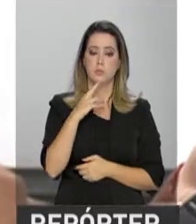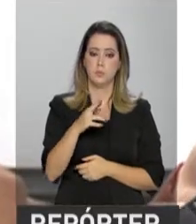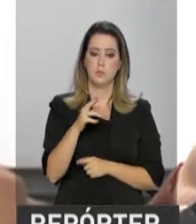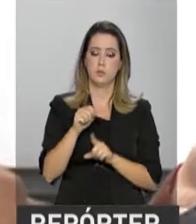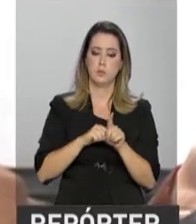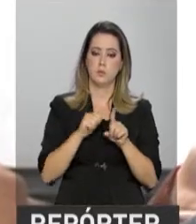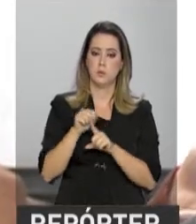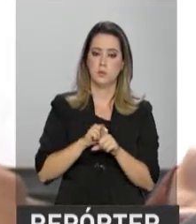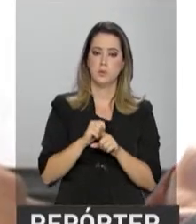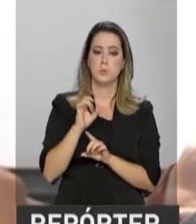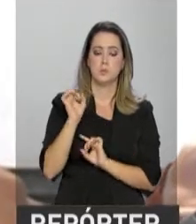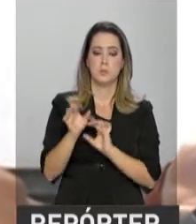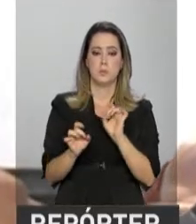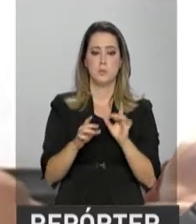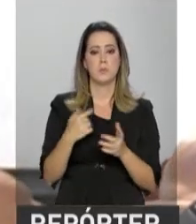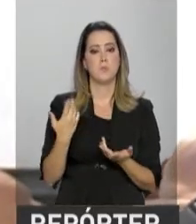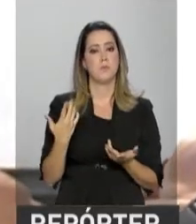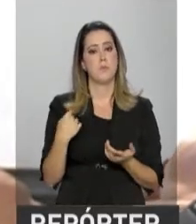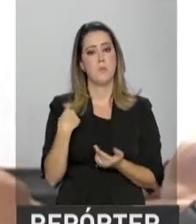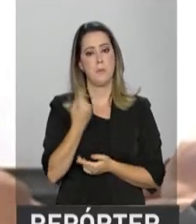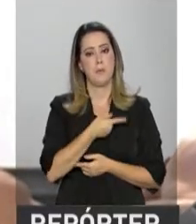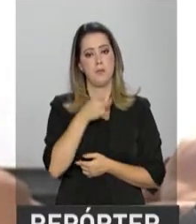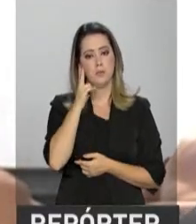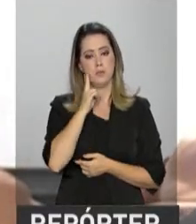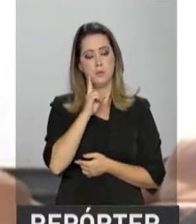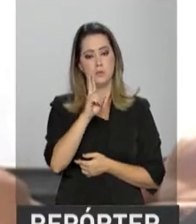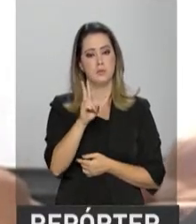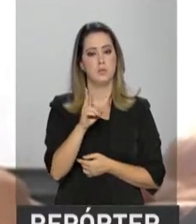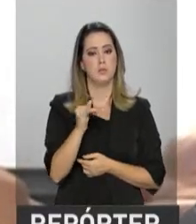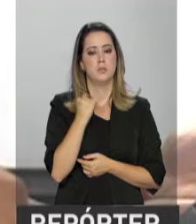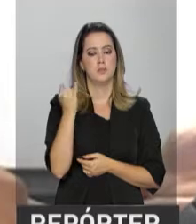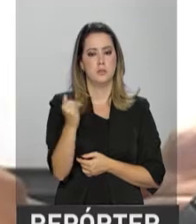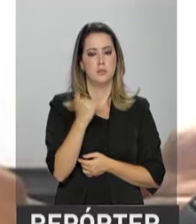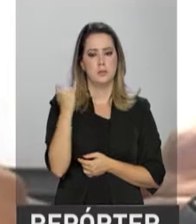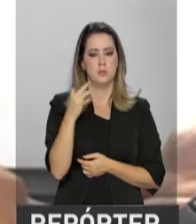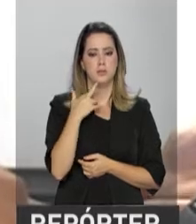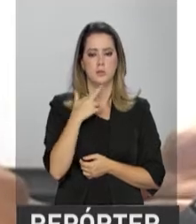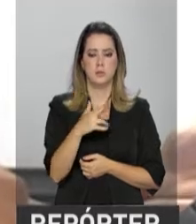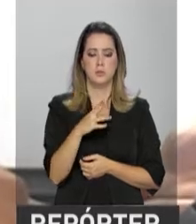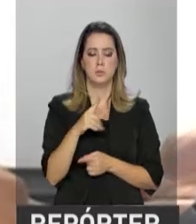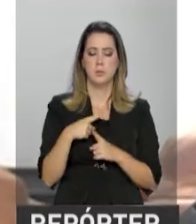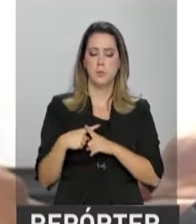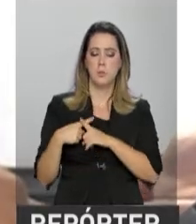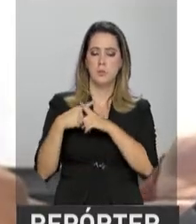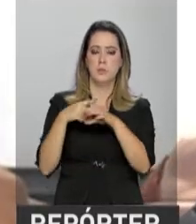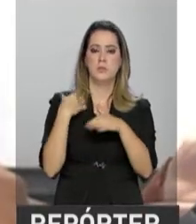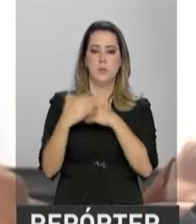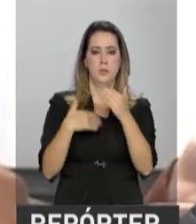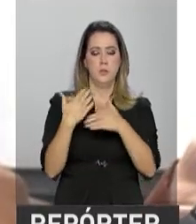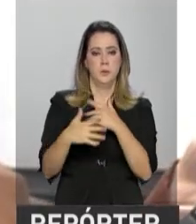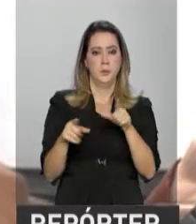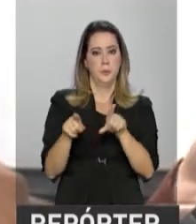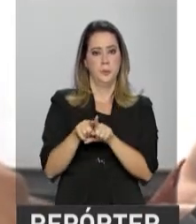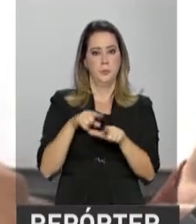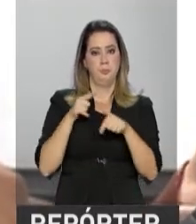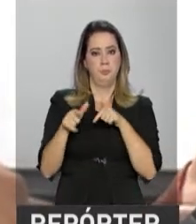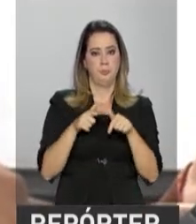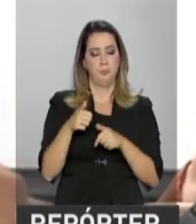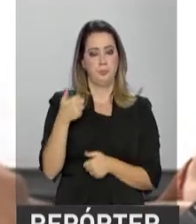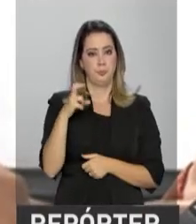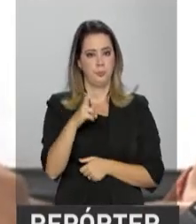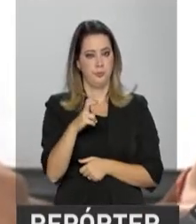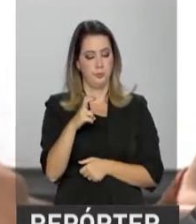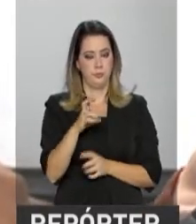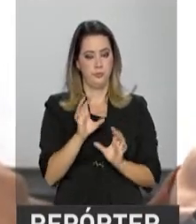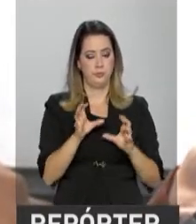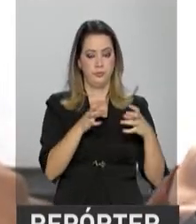especificamente é observa-se uma predominância de resultados positivos em termos de atividades são 15